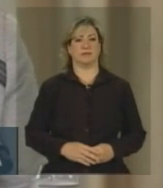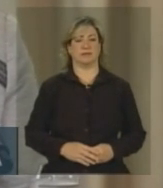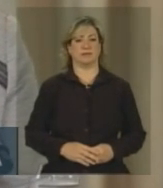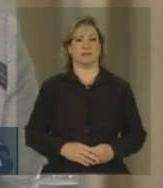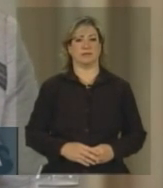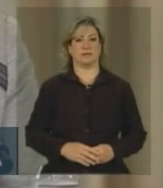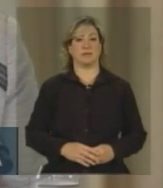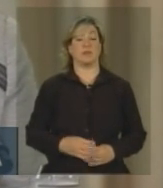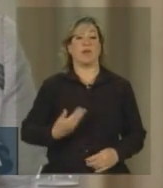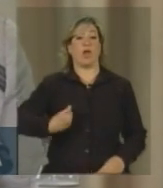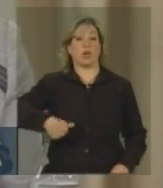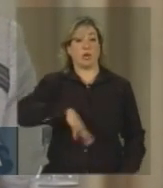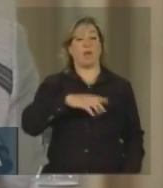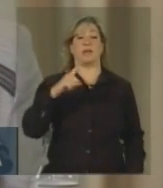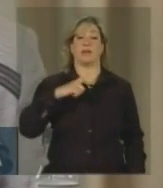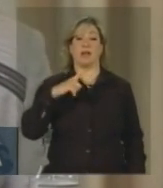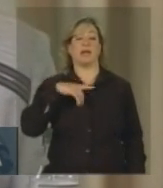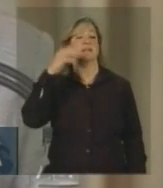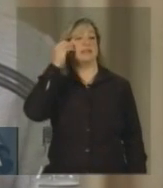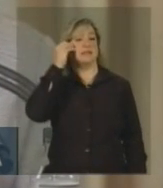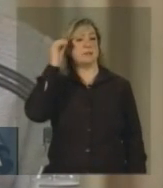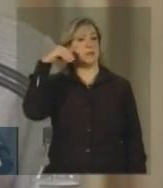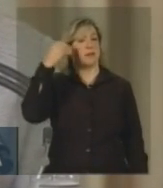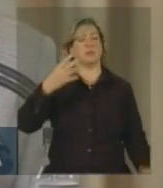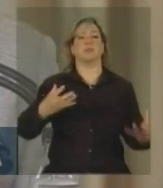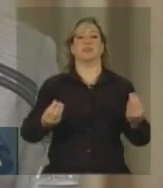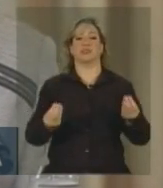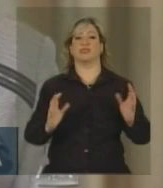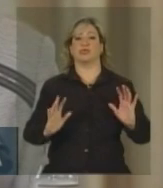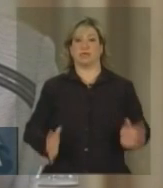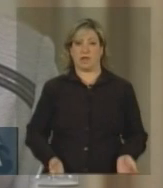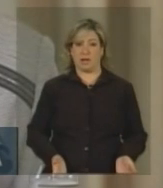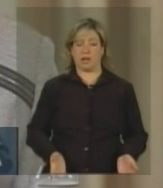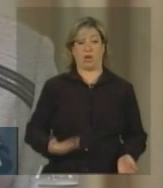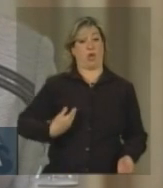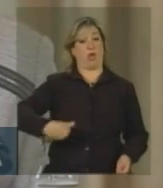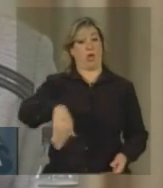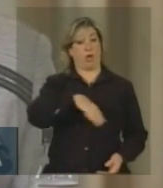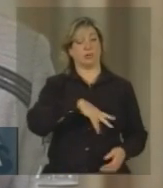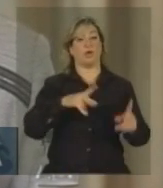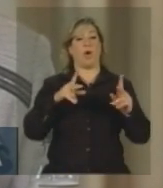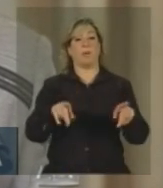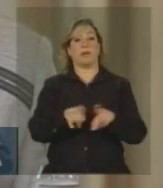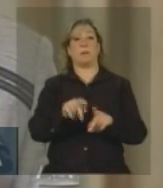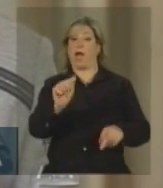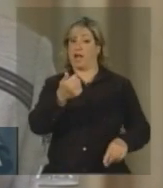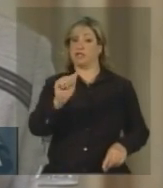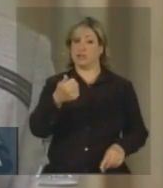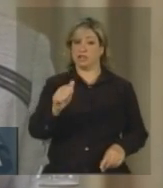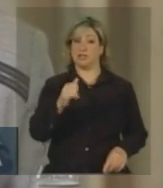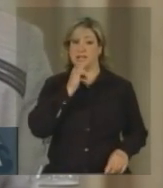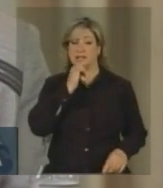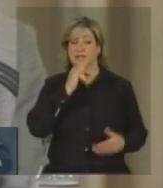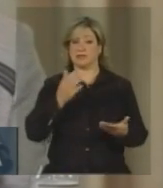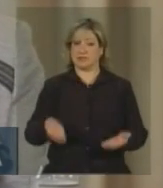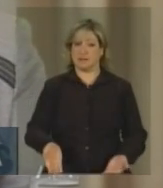e temos experiência suficiente, tanto nós como até a própria Argentina, no